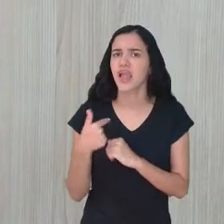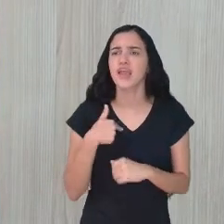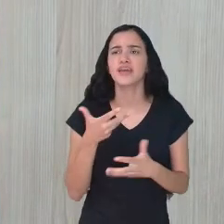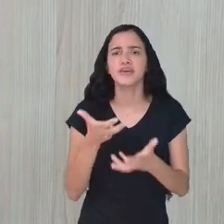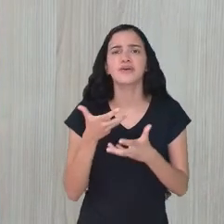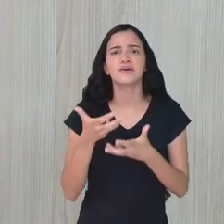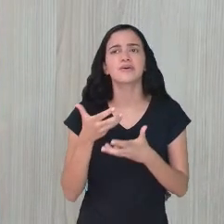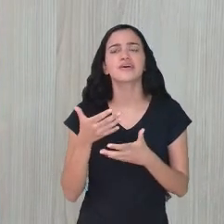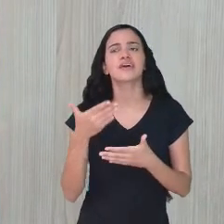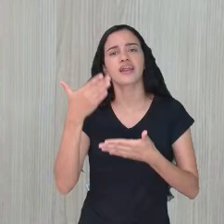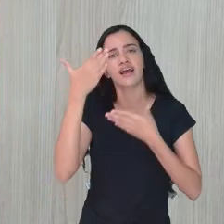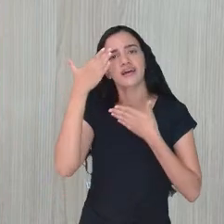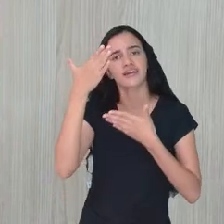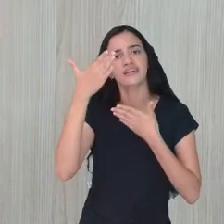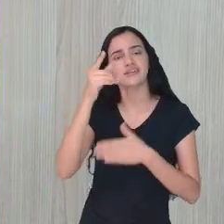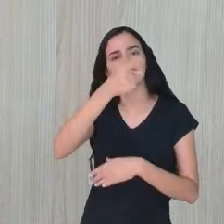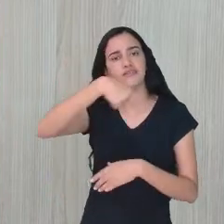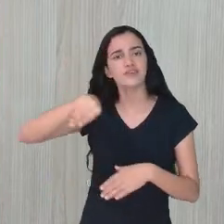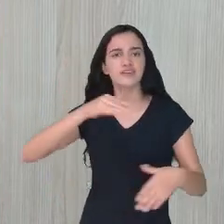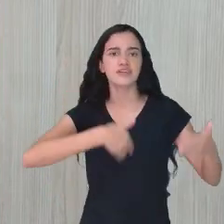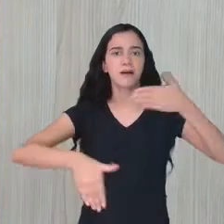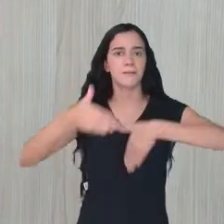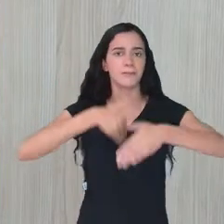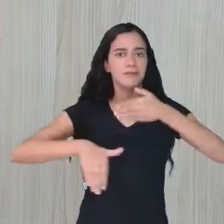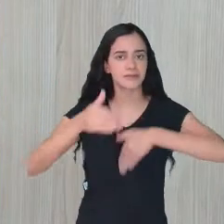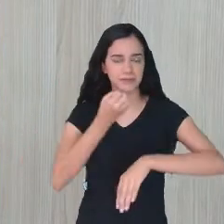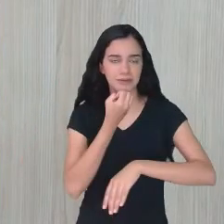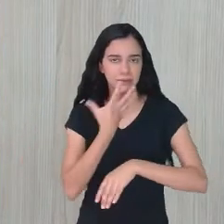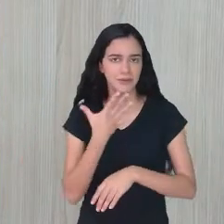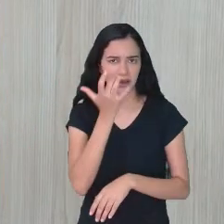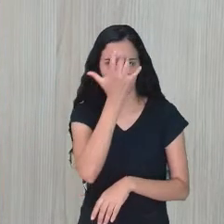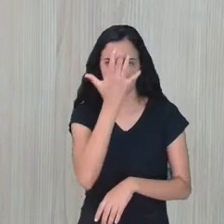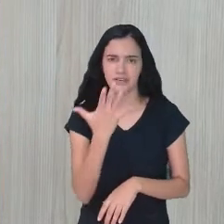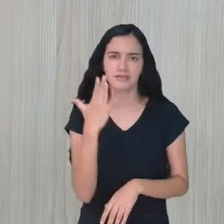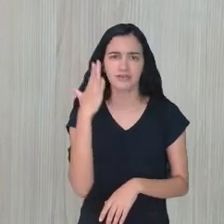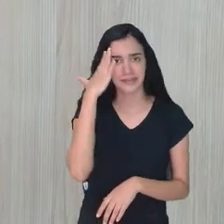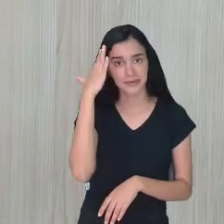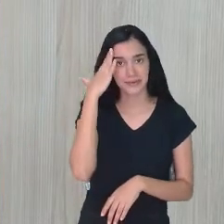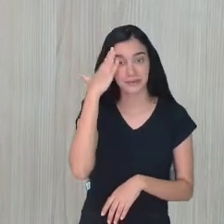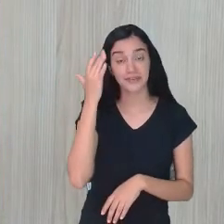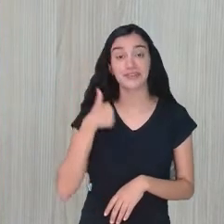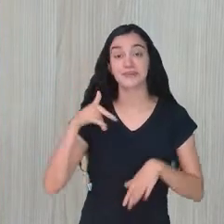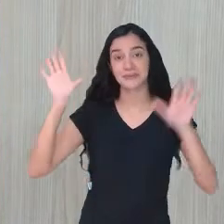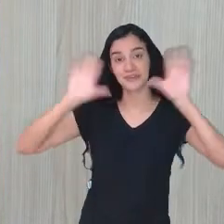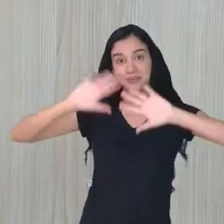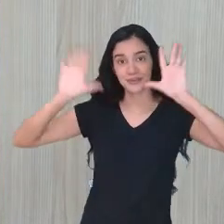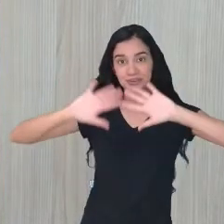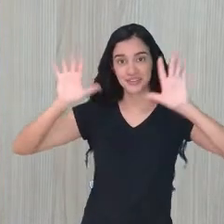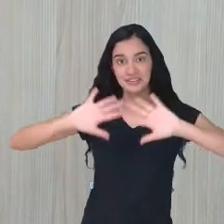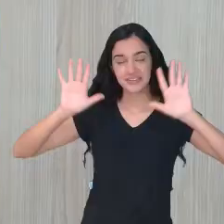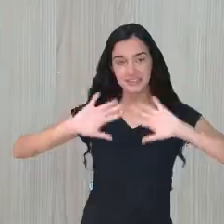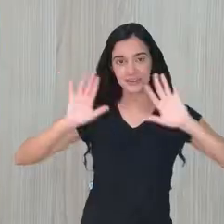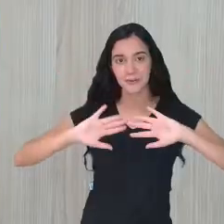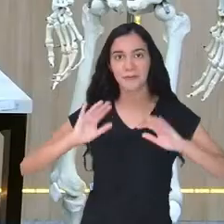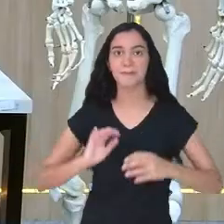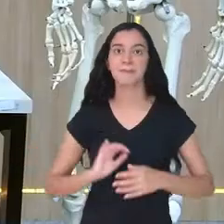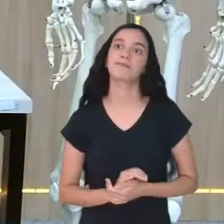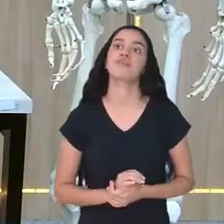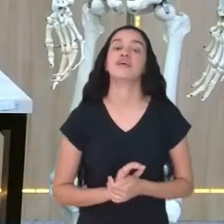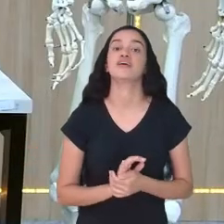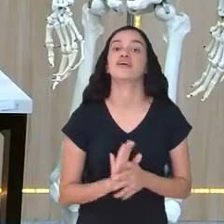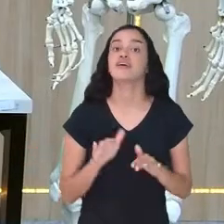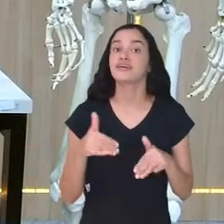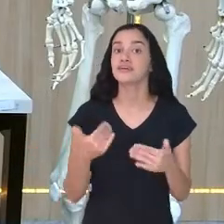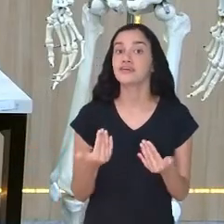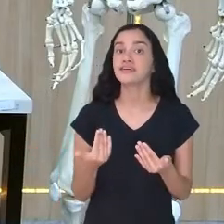agradecer a vocês a participação, tá certo? Essa aula muito boa, muito fácil de entender. Então, tchau, tchau, pessoal, até a próxima aula. Pois